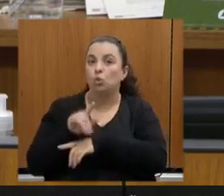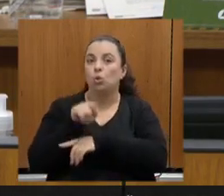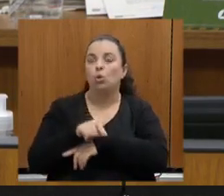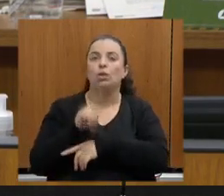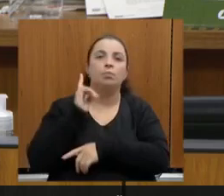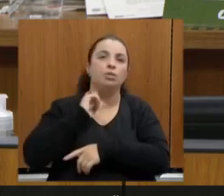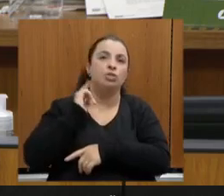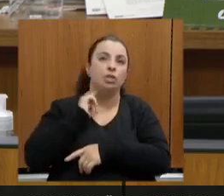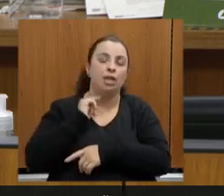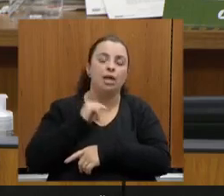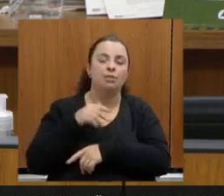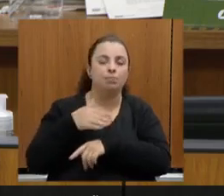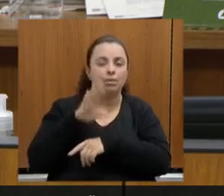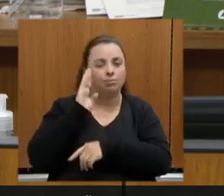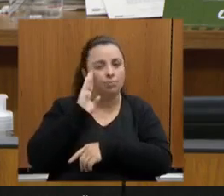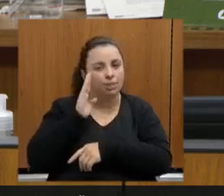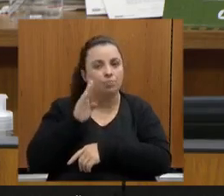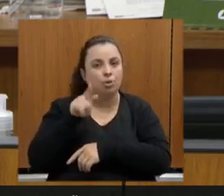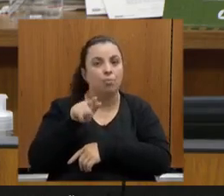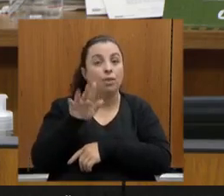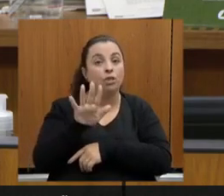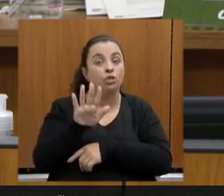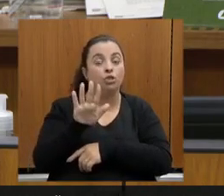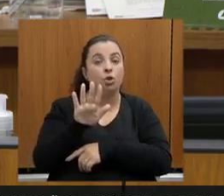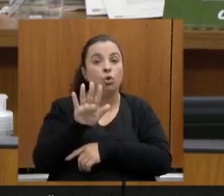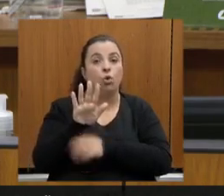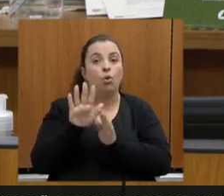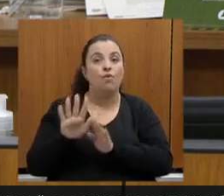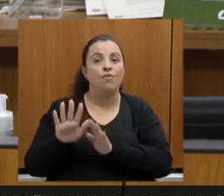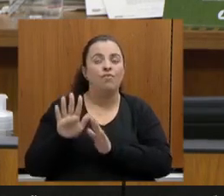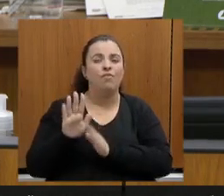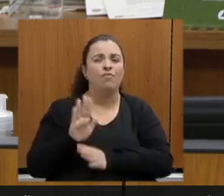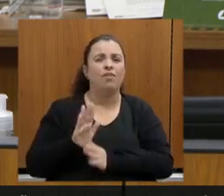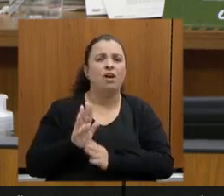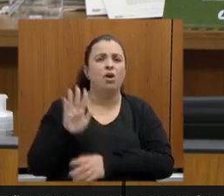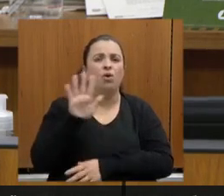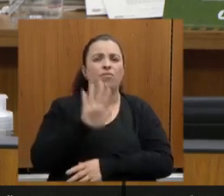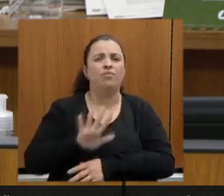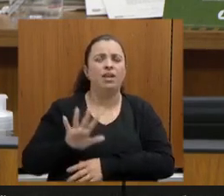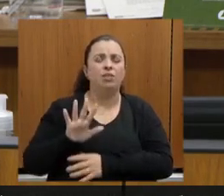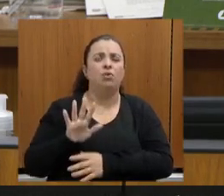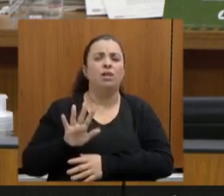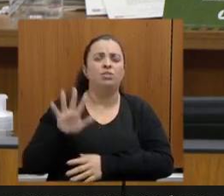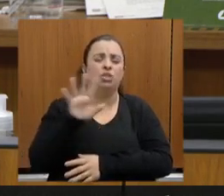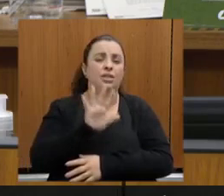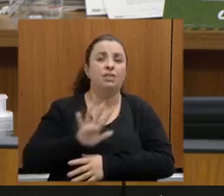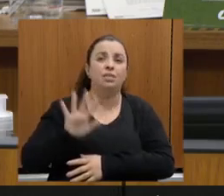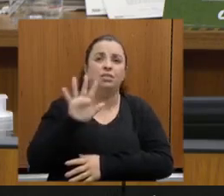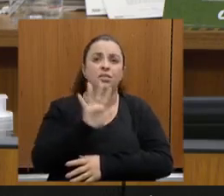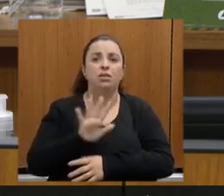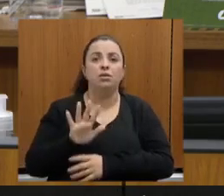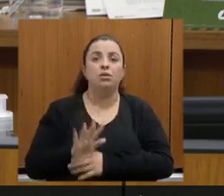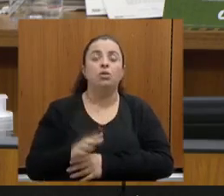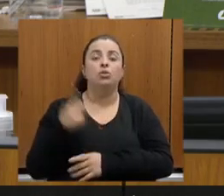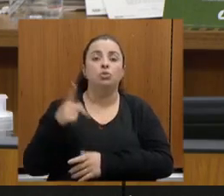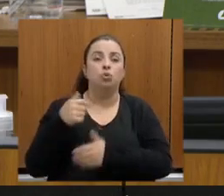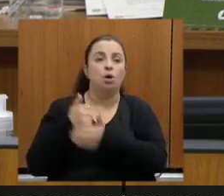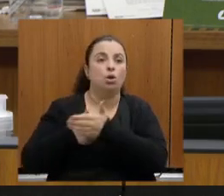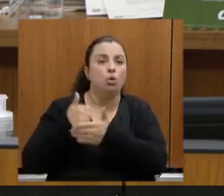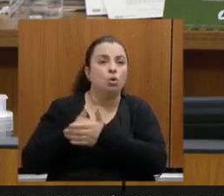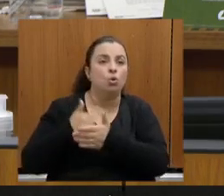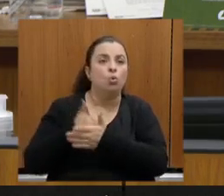particular o Vale do Aço então quero parabenizar pela sua luta pelo seu trabalho é que realmente